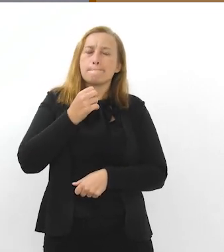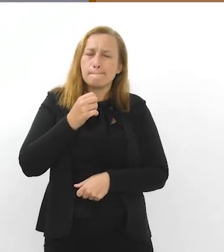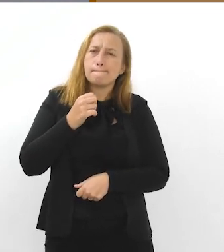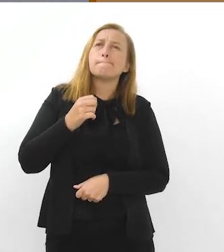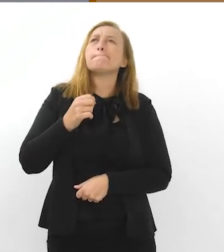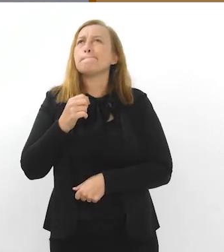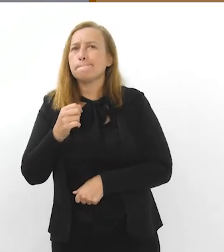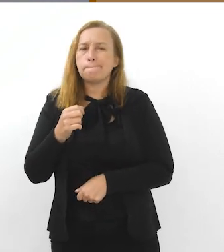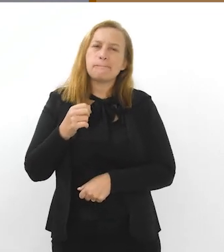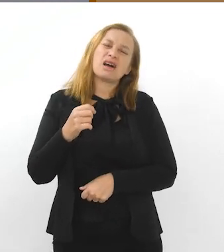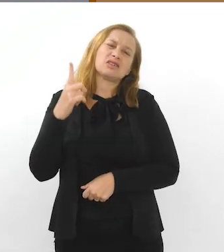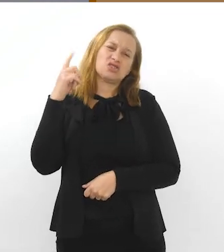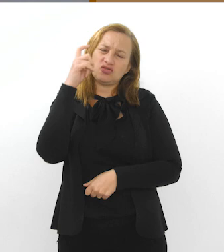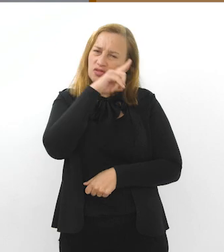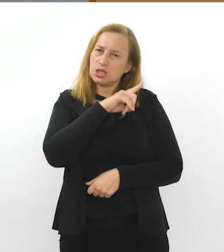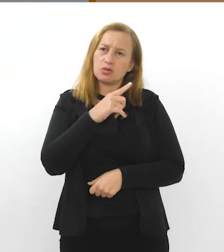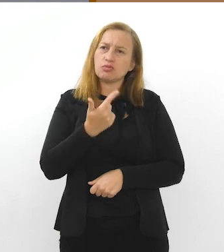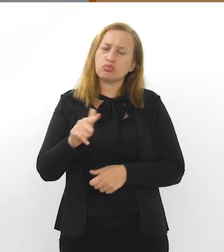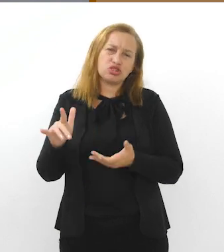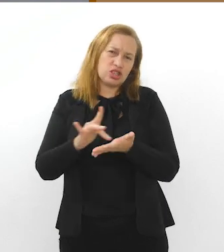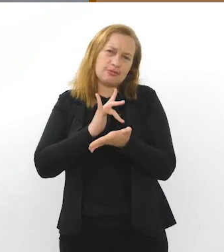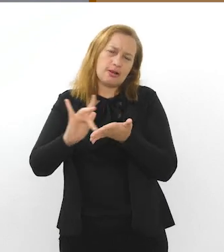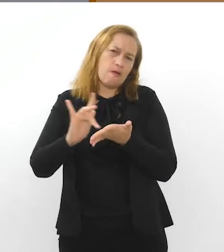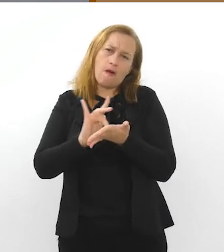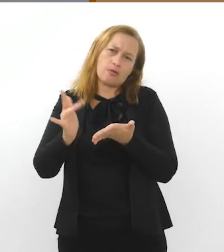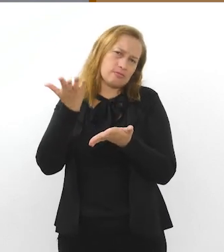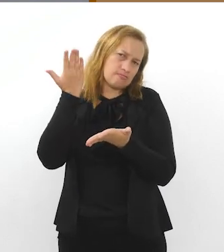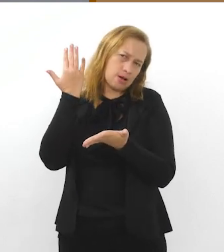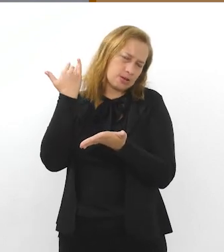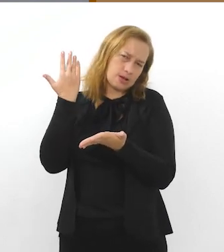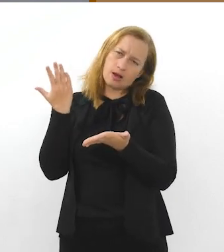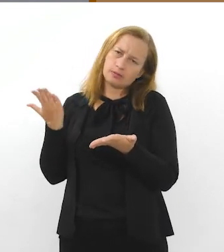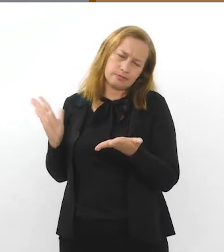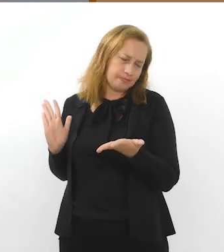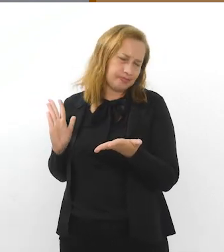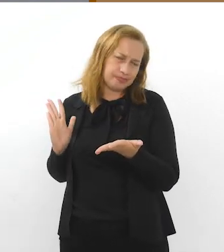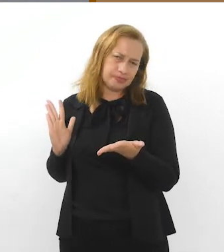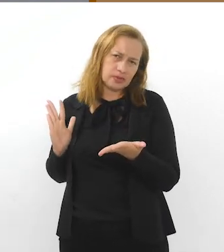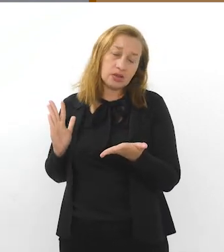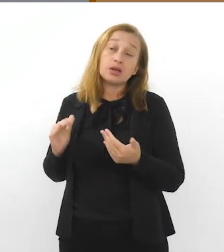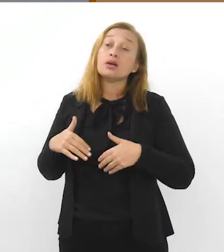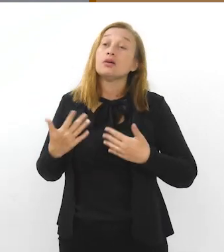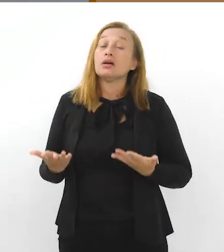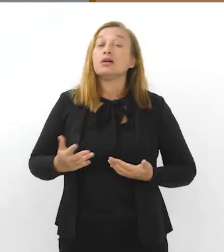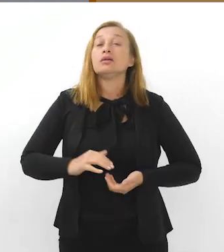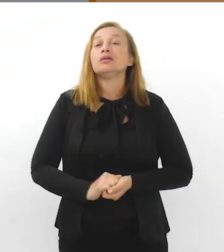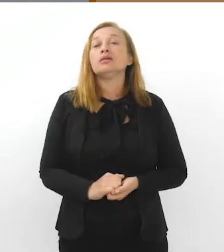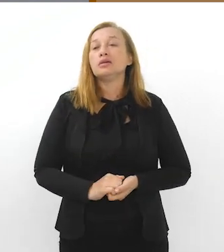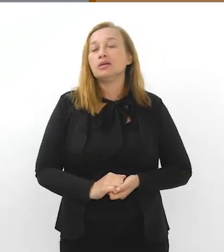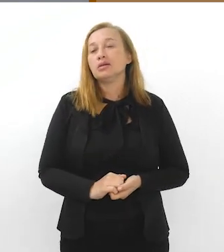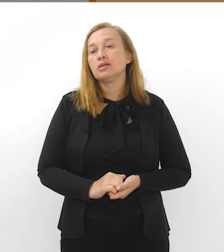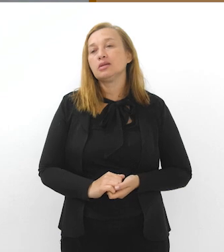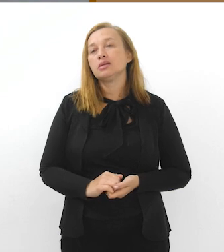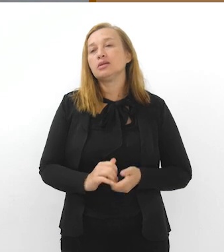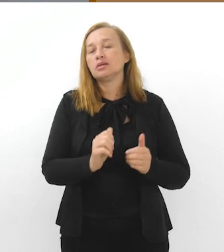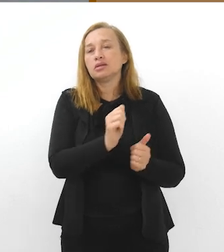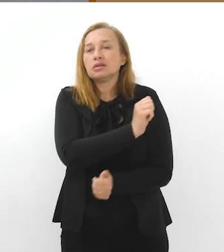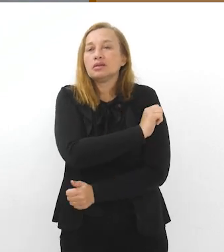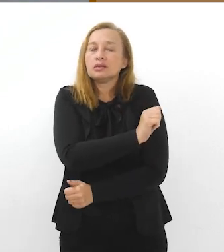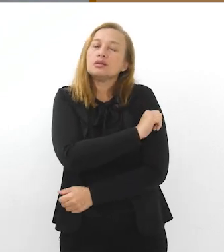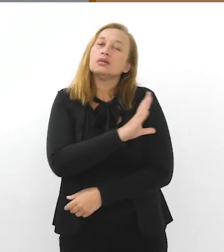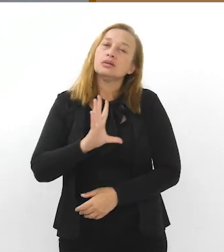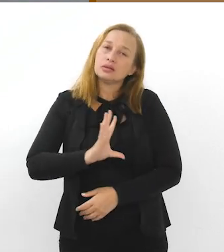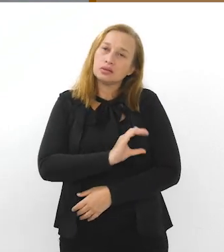muitas habilidades assim com celular, com alguma coisa, e teve uma época que nem existia, né? Mas os alunos